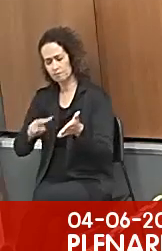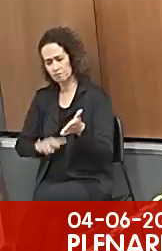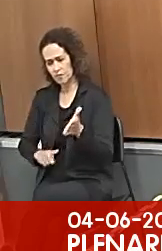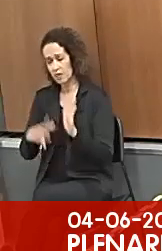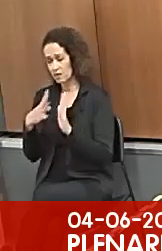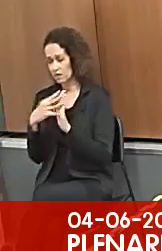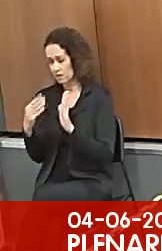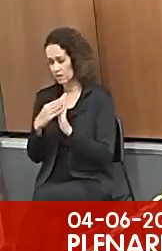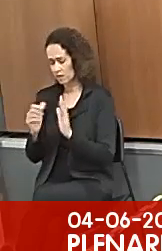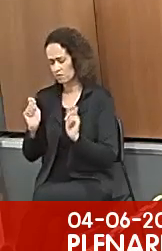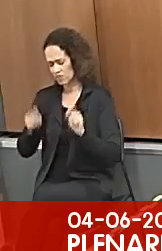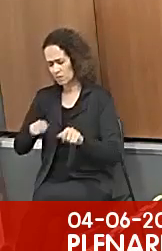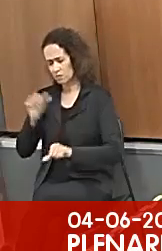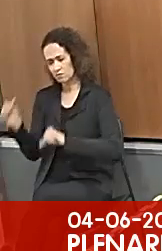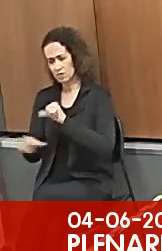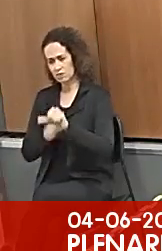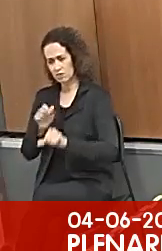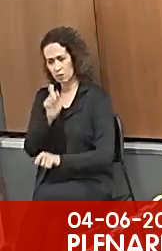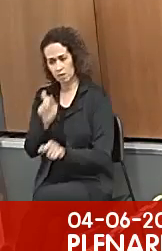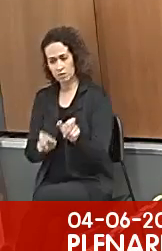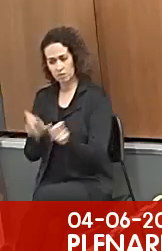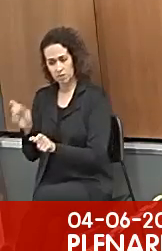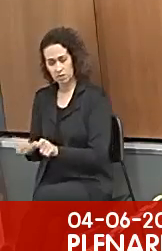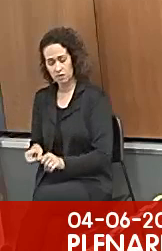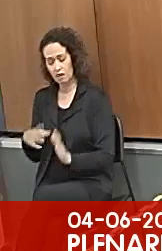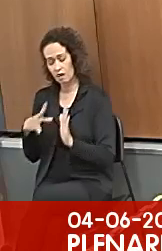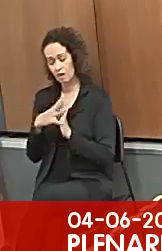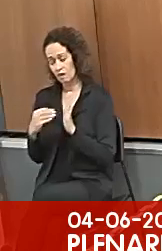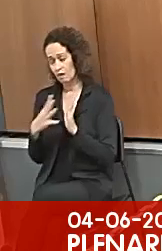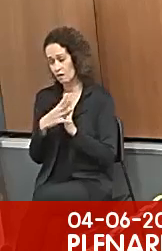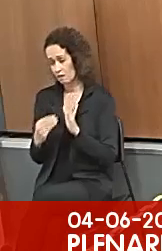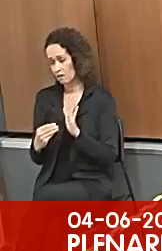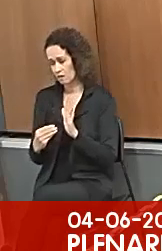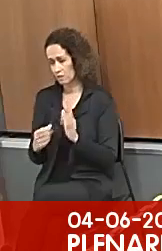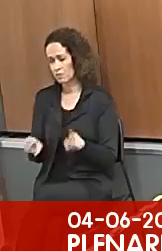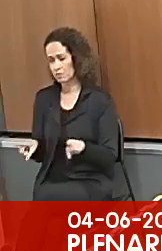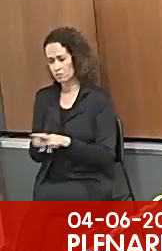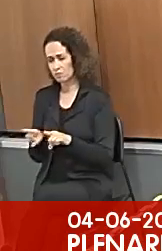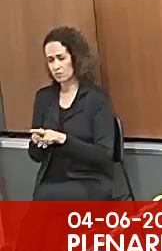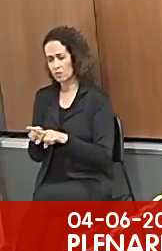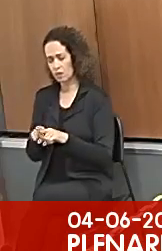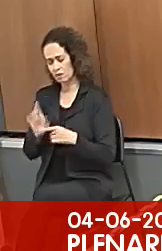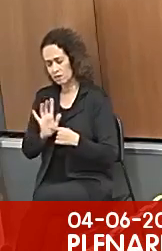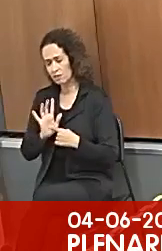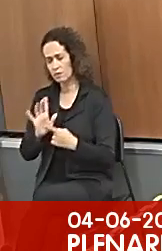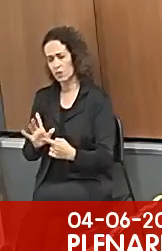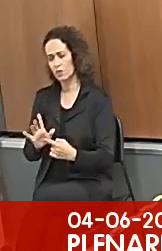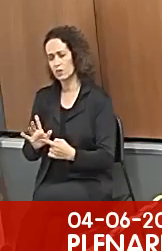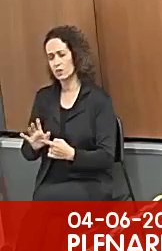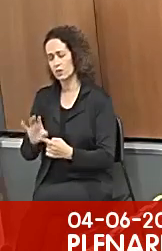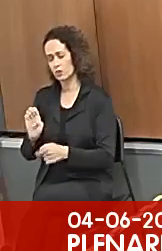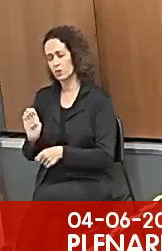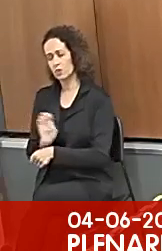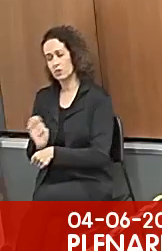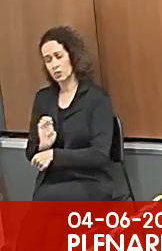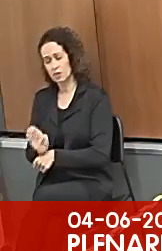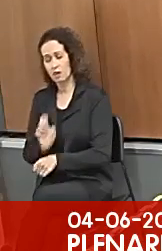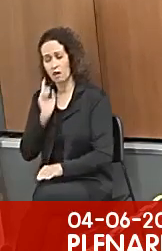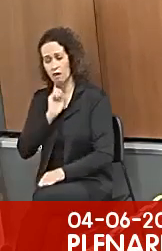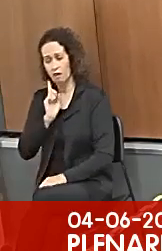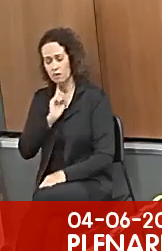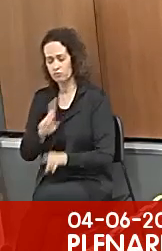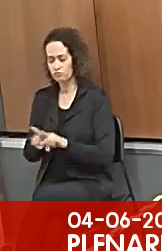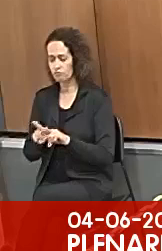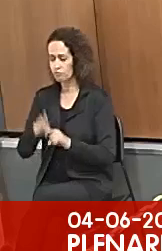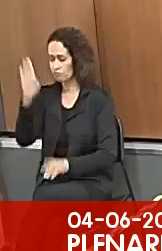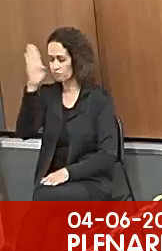que transforma as vidas e é esse exemplo que leva aos rincões do nosso estado, do nosso país, uma força